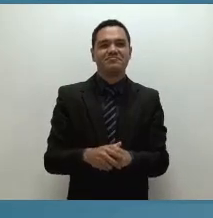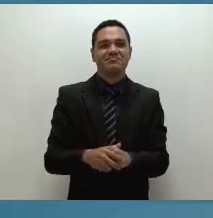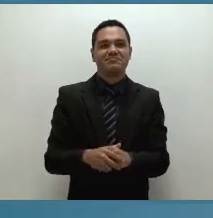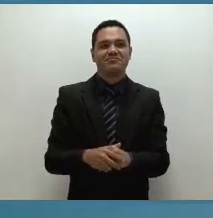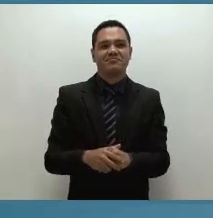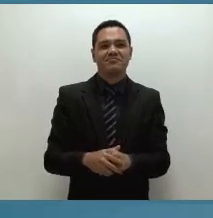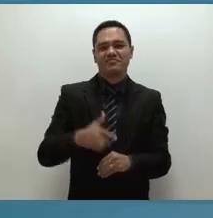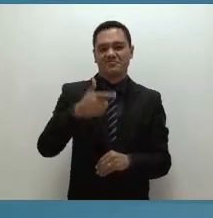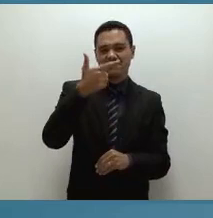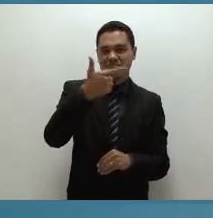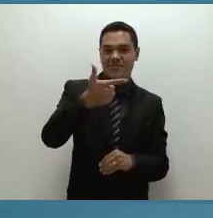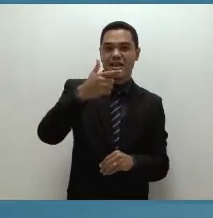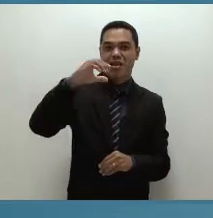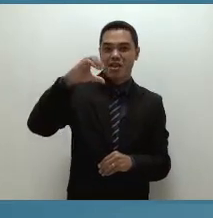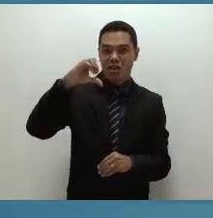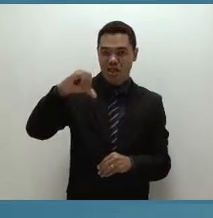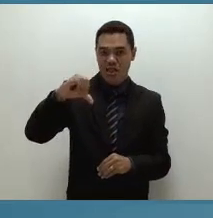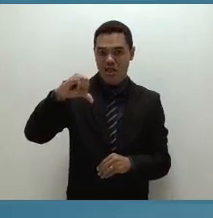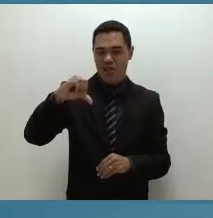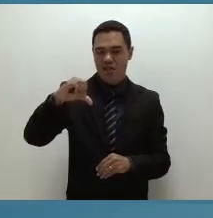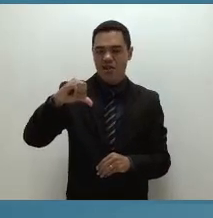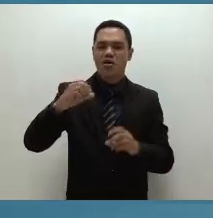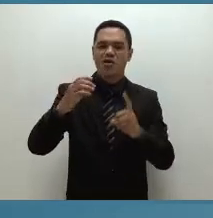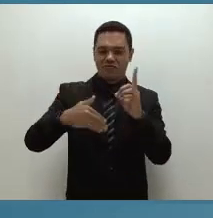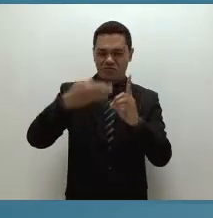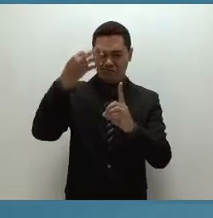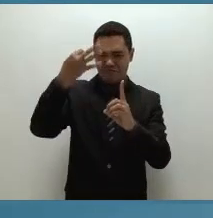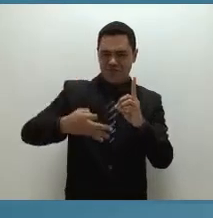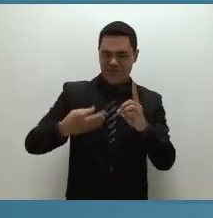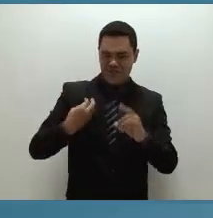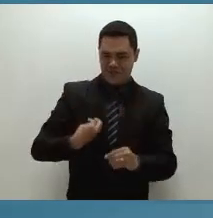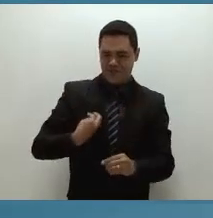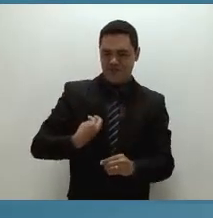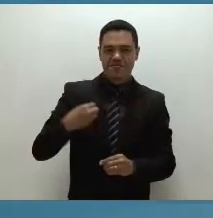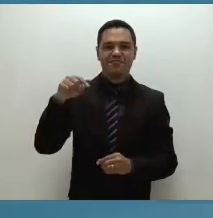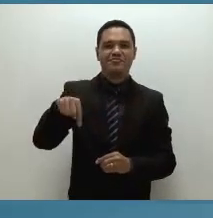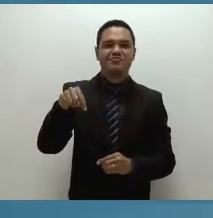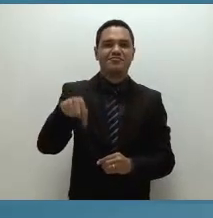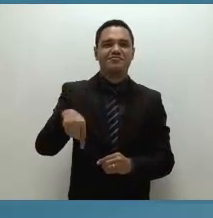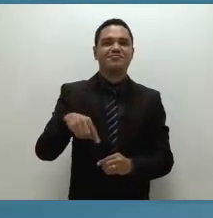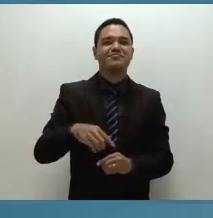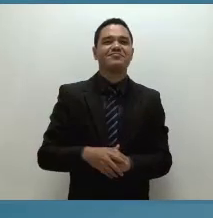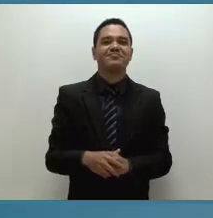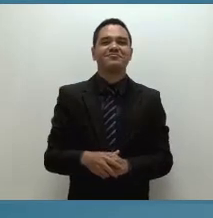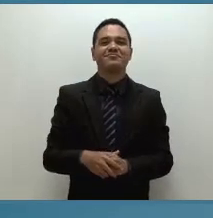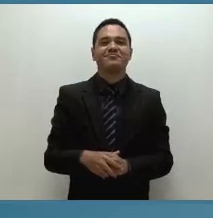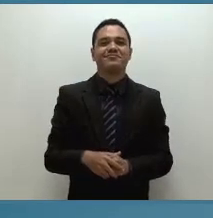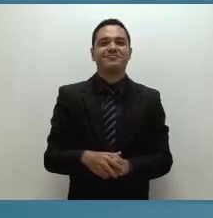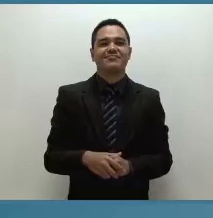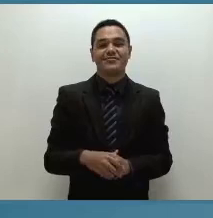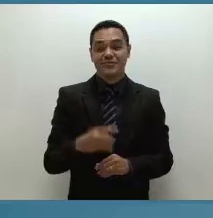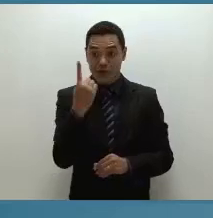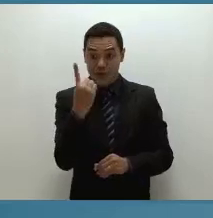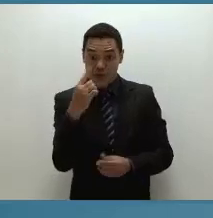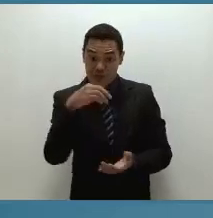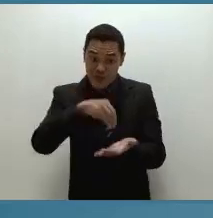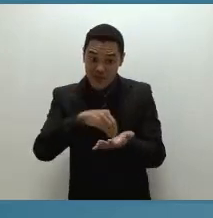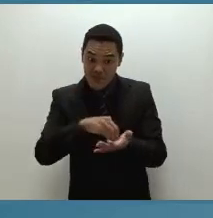29 desembargadores presentes nesta sessão. Temos uma vaga